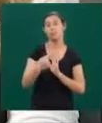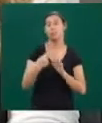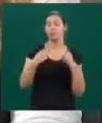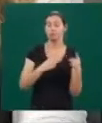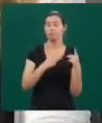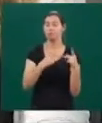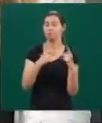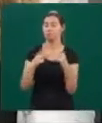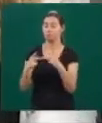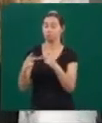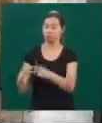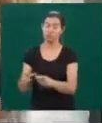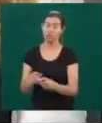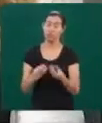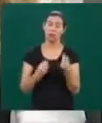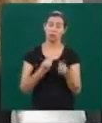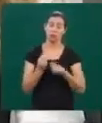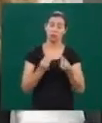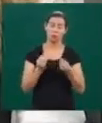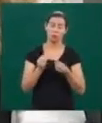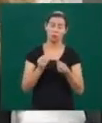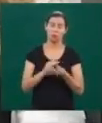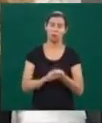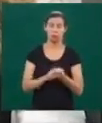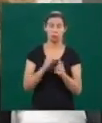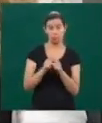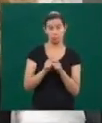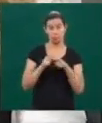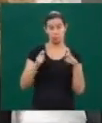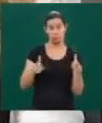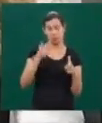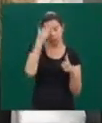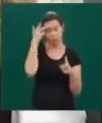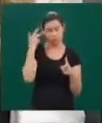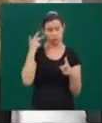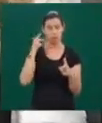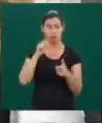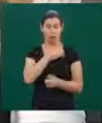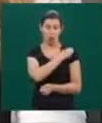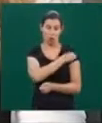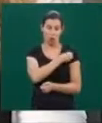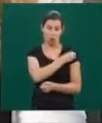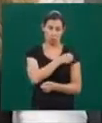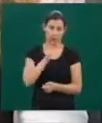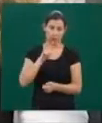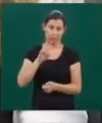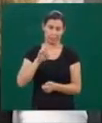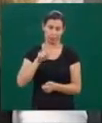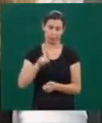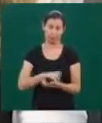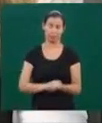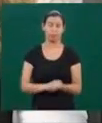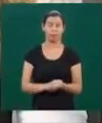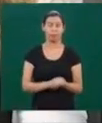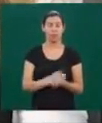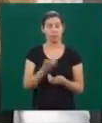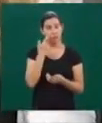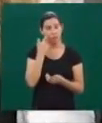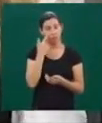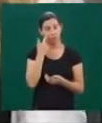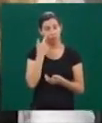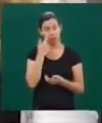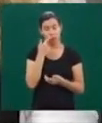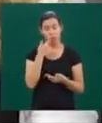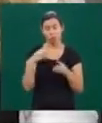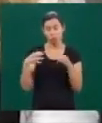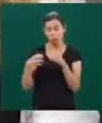do robô para saber se realmente houve um aumento do uso de álcool em gel, quantas vezes a mais os membros do corpo